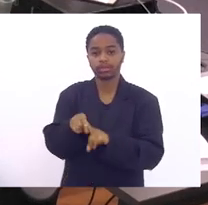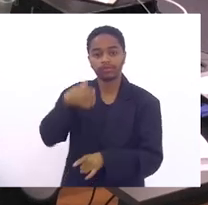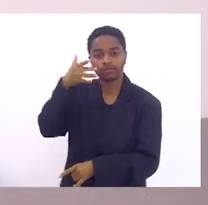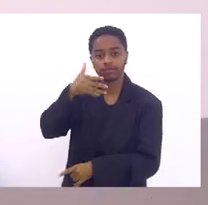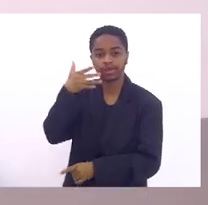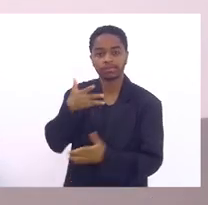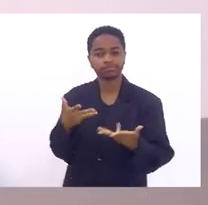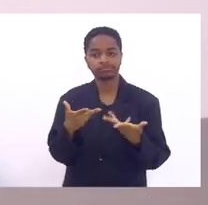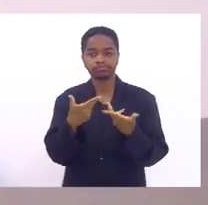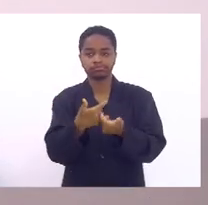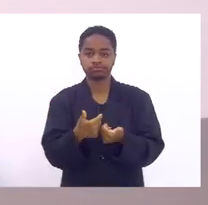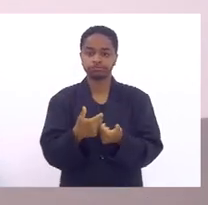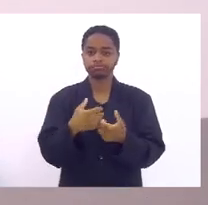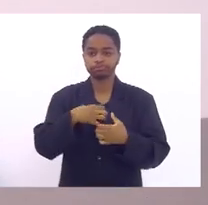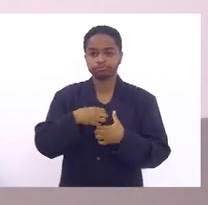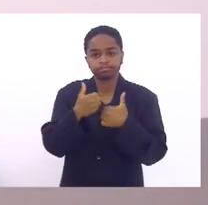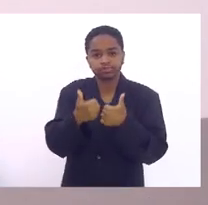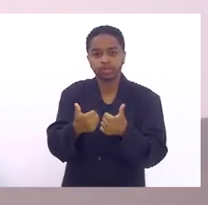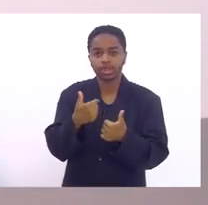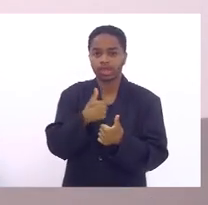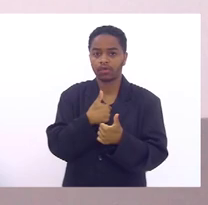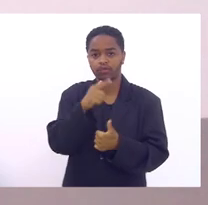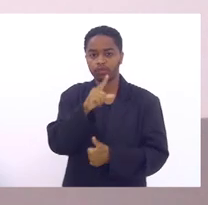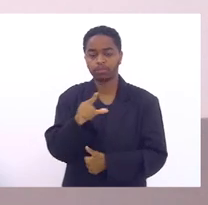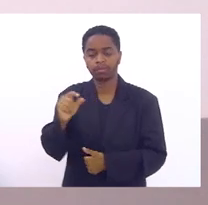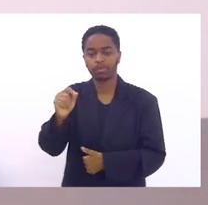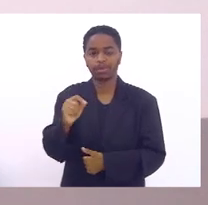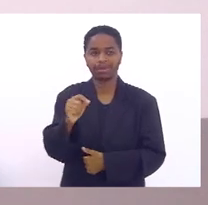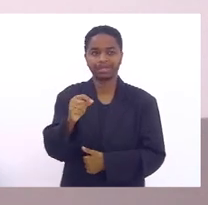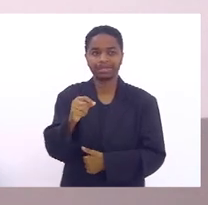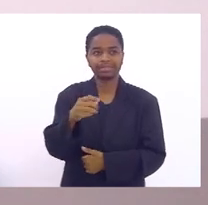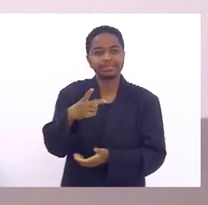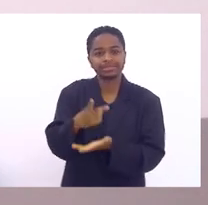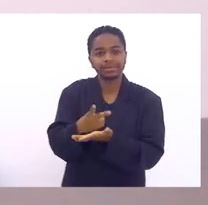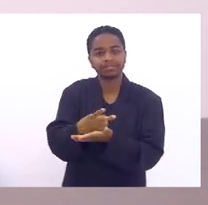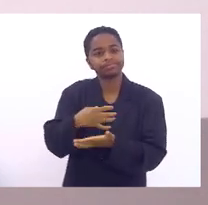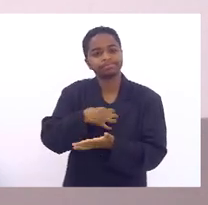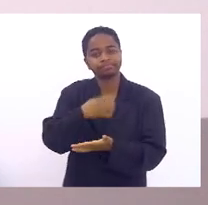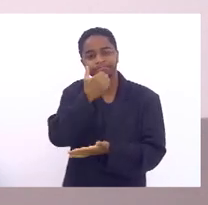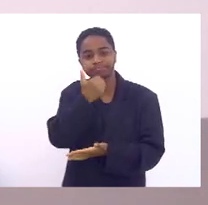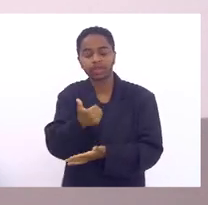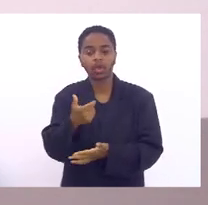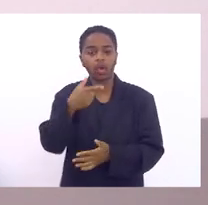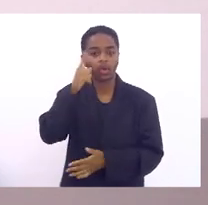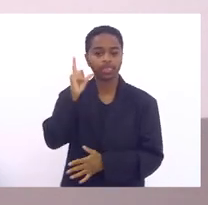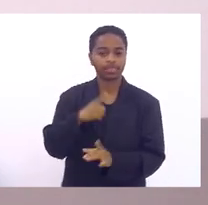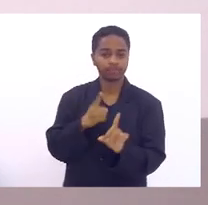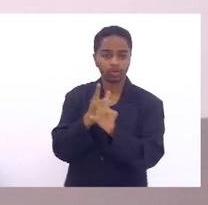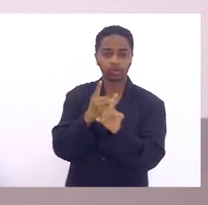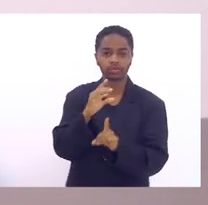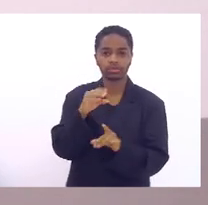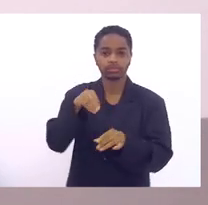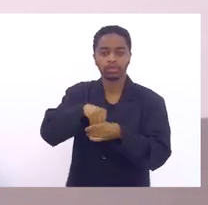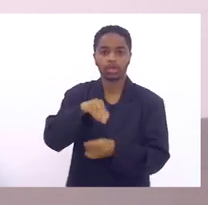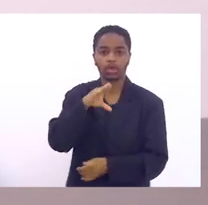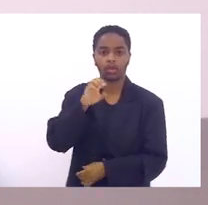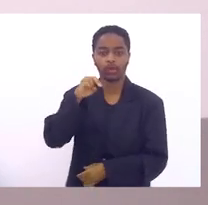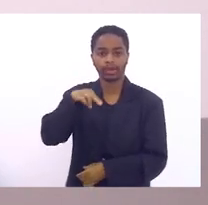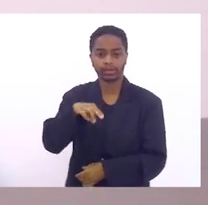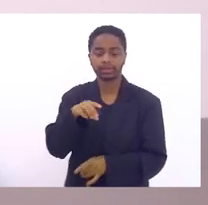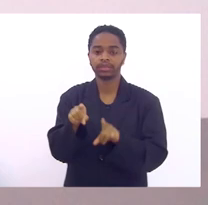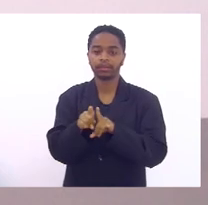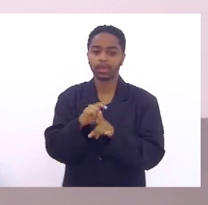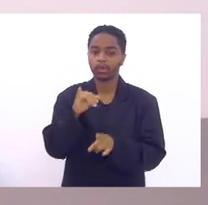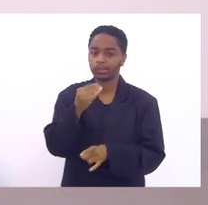gratificante eu me eu saio Renovada desses encontros assim a gente teve ontem no coen e já foi uma oportunidade incrível e enfim